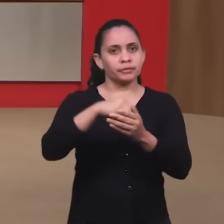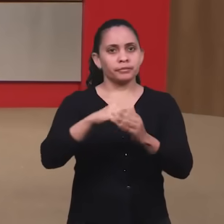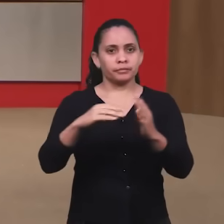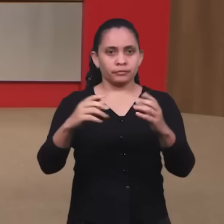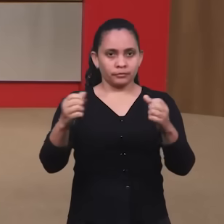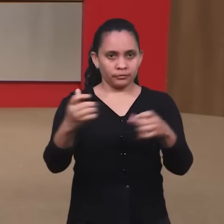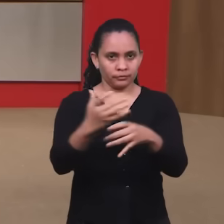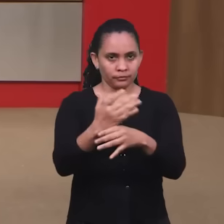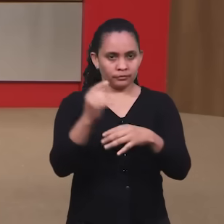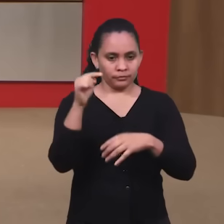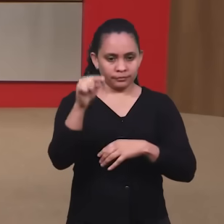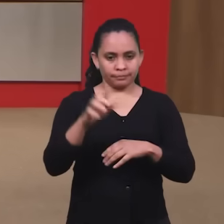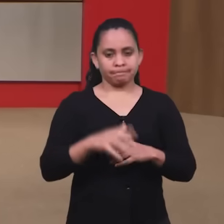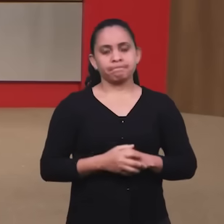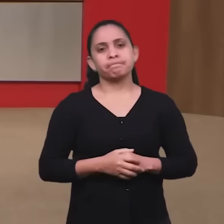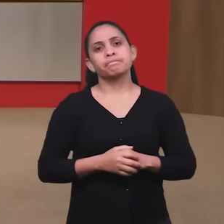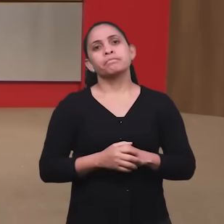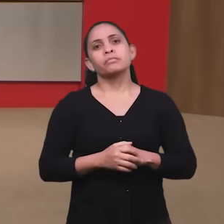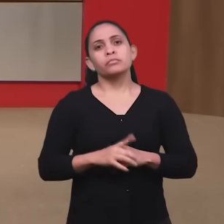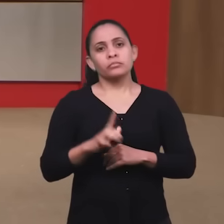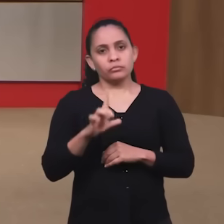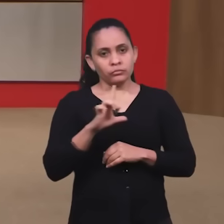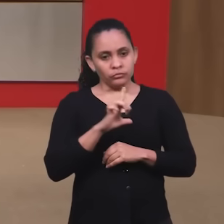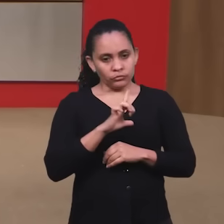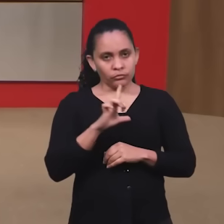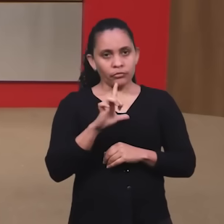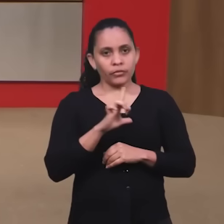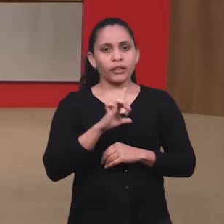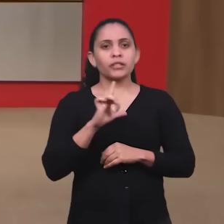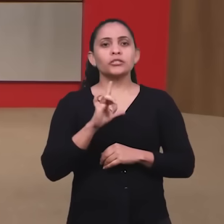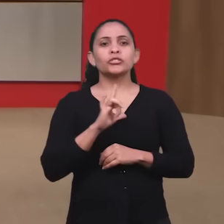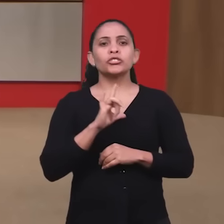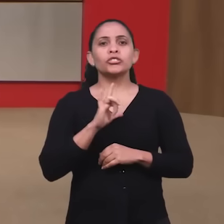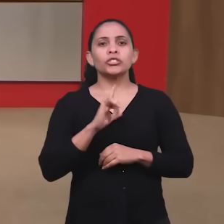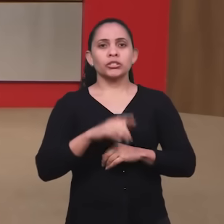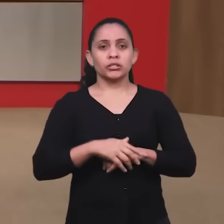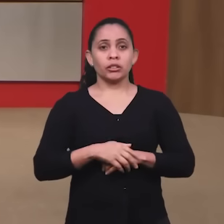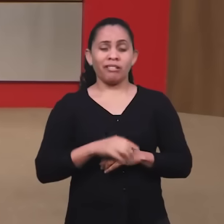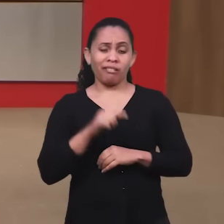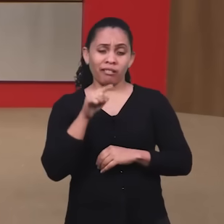cidade, saindo dela estava um cortejo